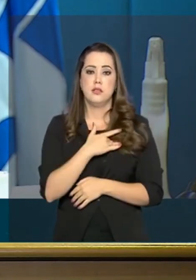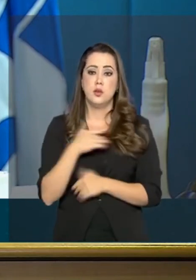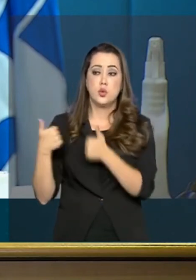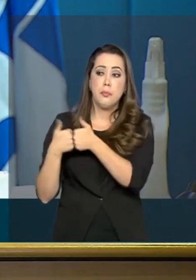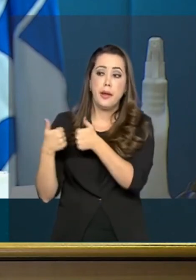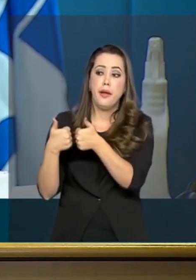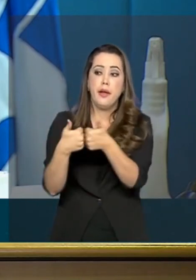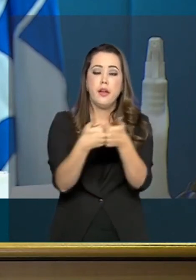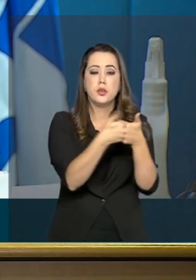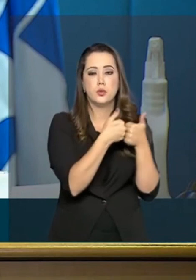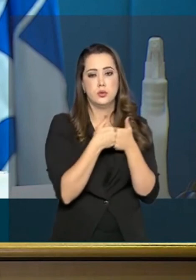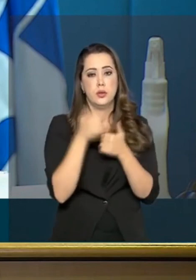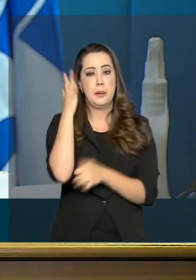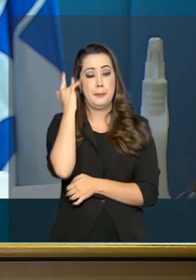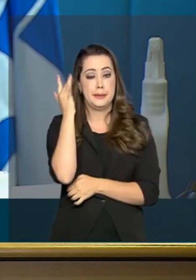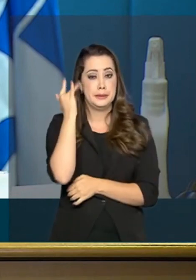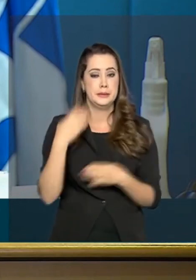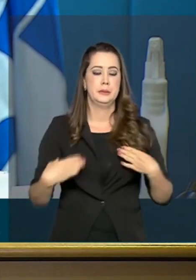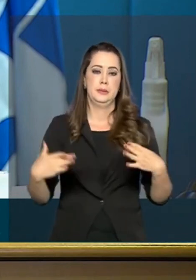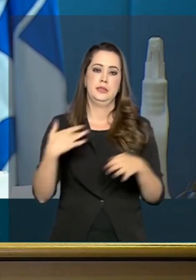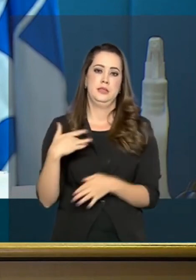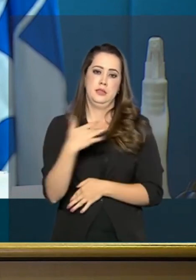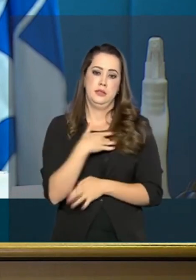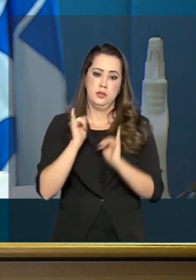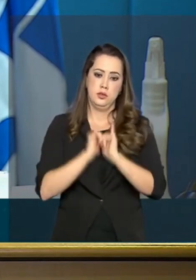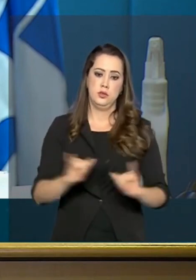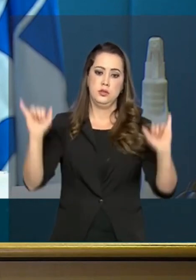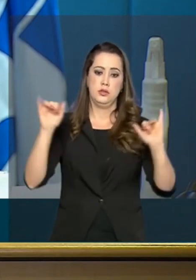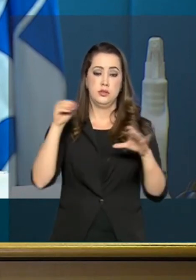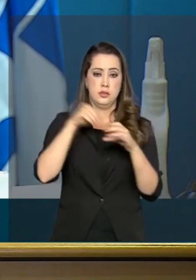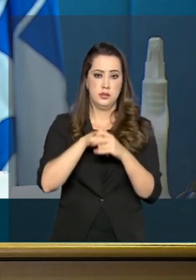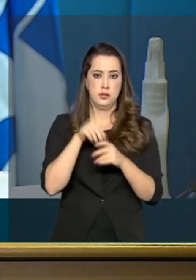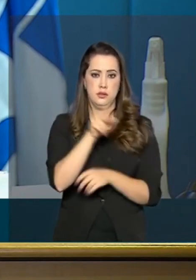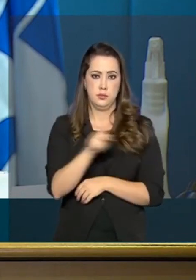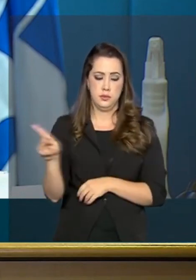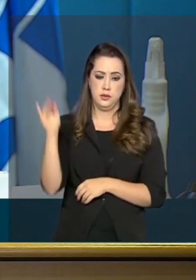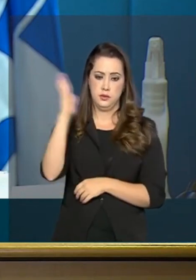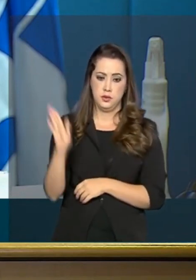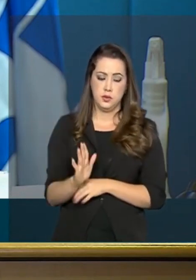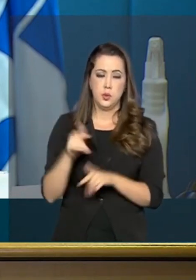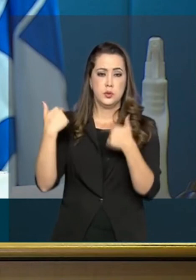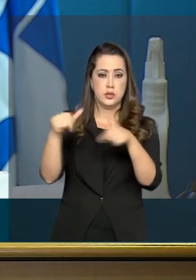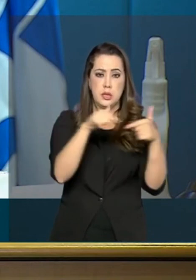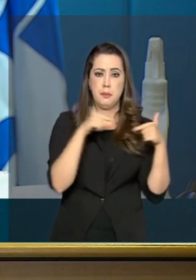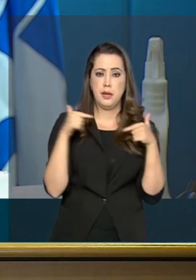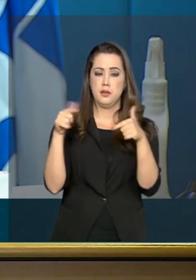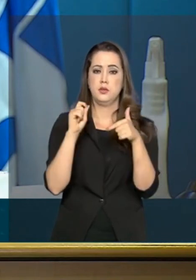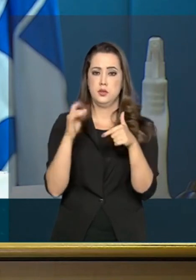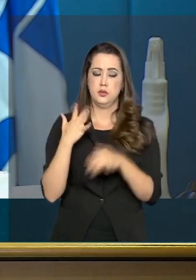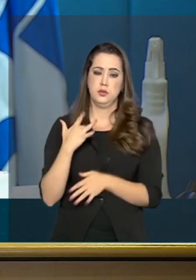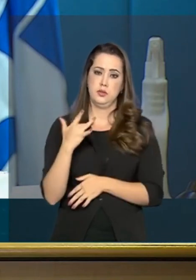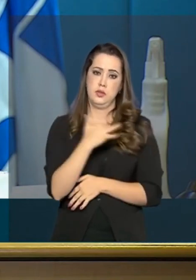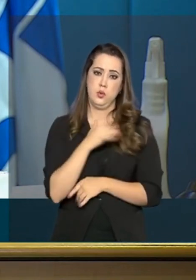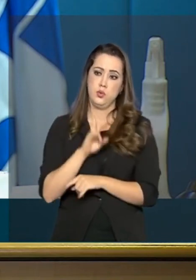próximo a gente. E amanhã o Ministério da Saúde lança na Presidência da República um ciclo de ações de saúde